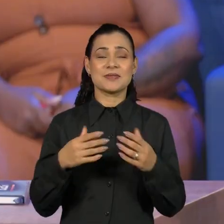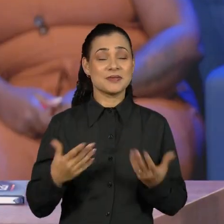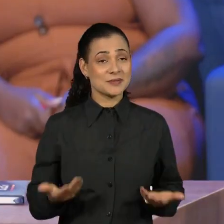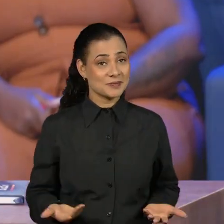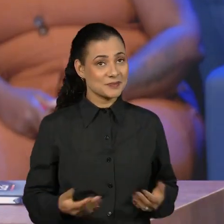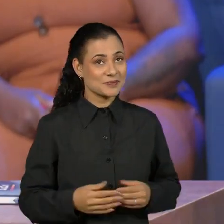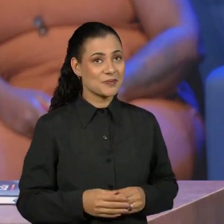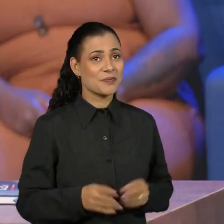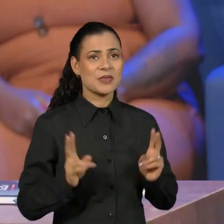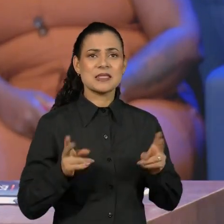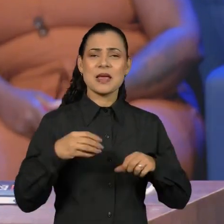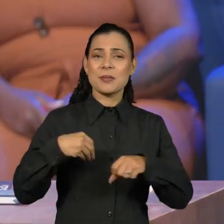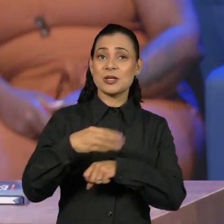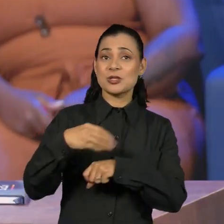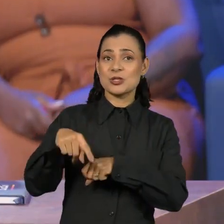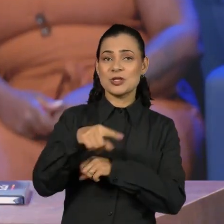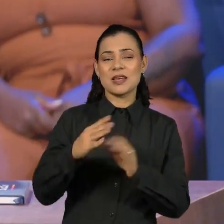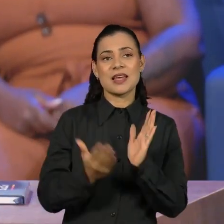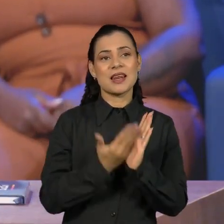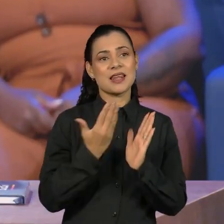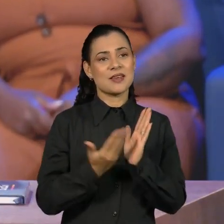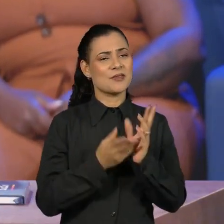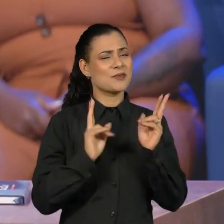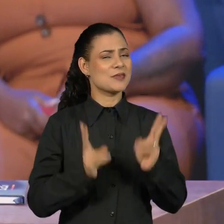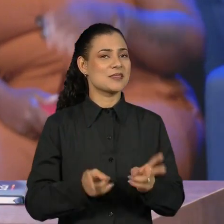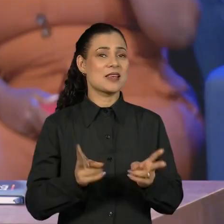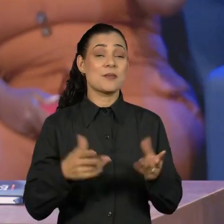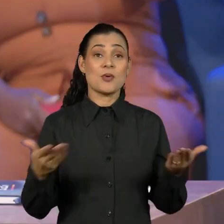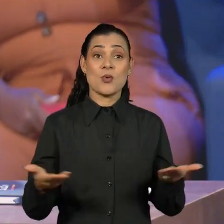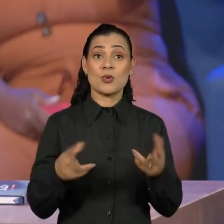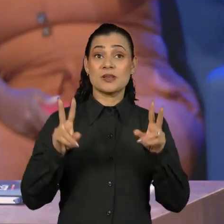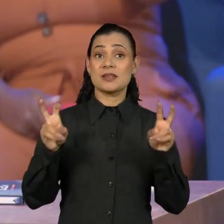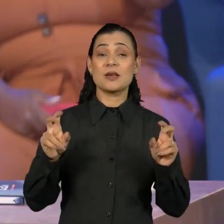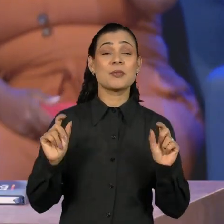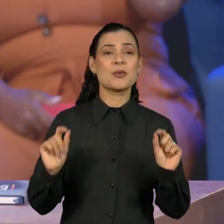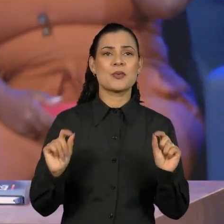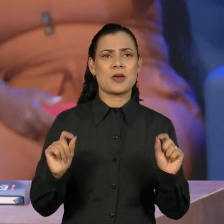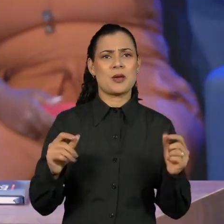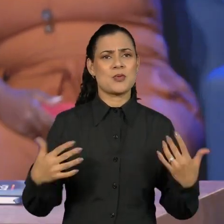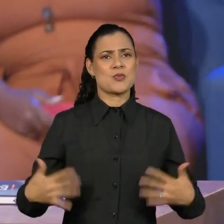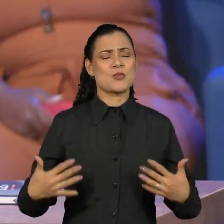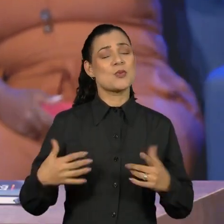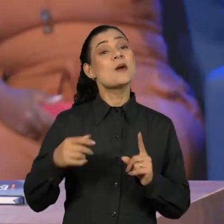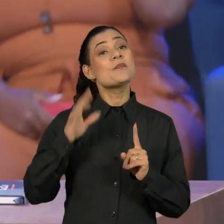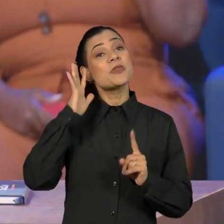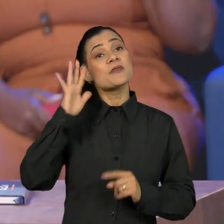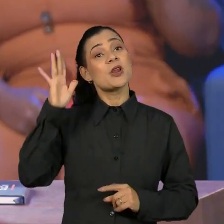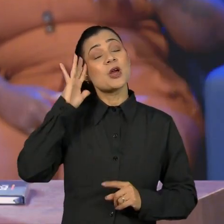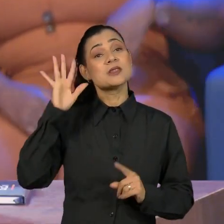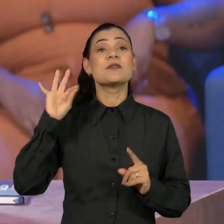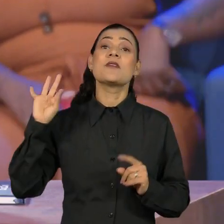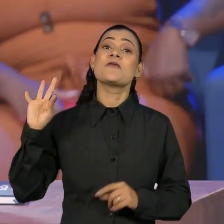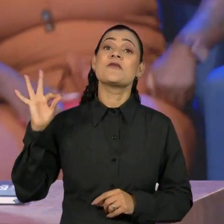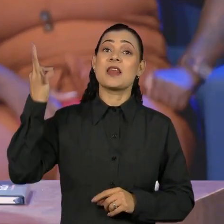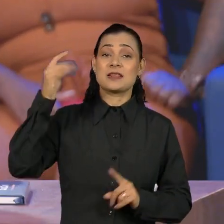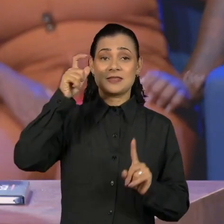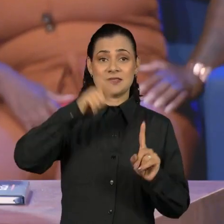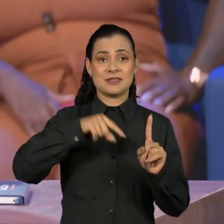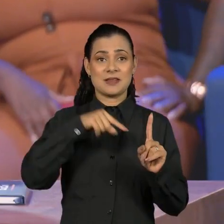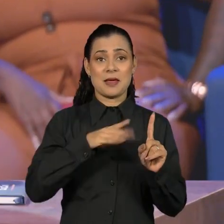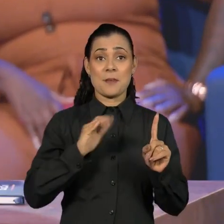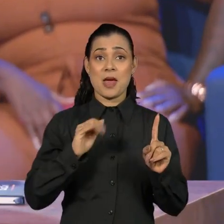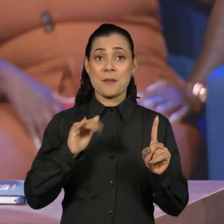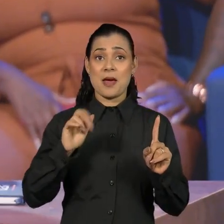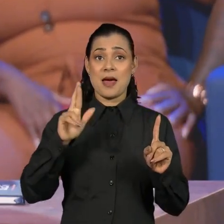Todo programa a gente dá uma dica de livros. E a nossa dica de hoje é de uma grande filósofa francesa chamada Bárbara